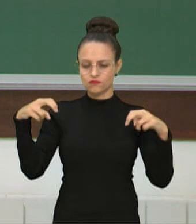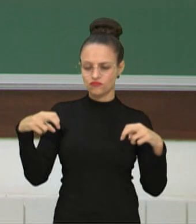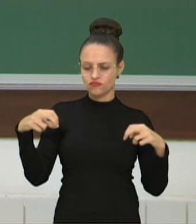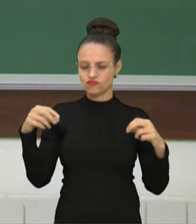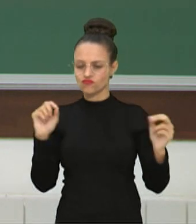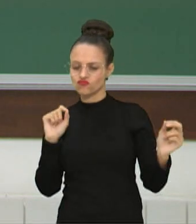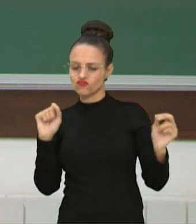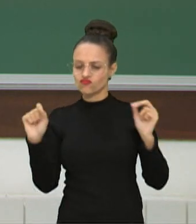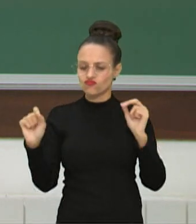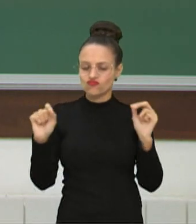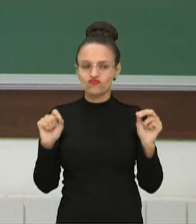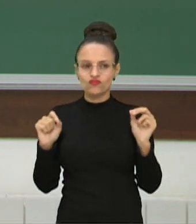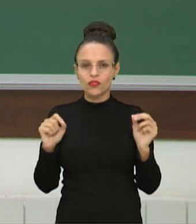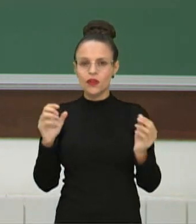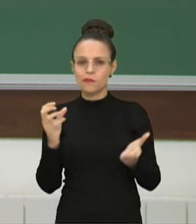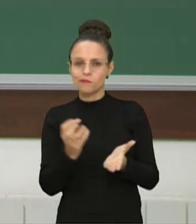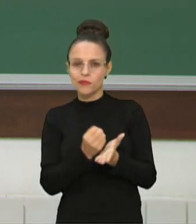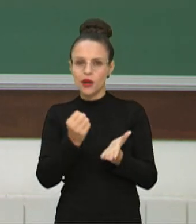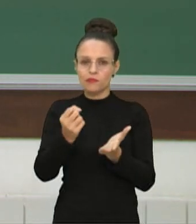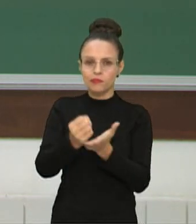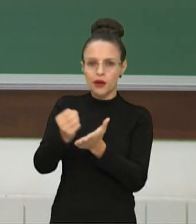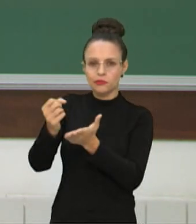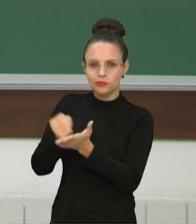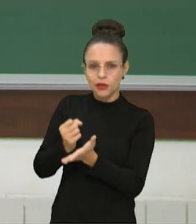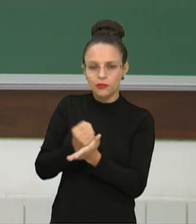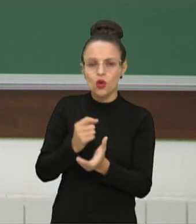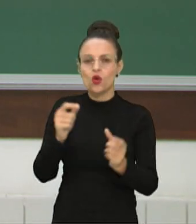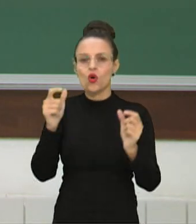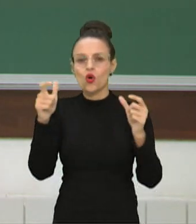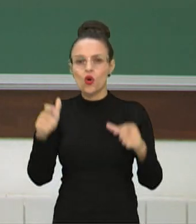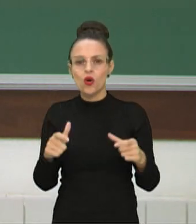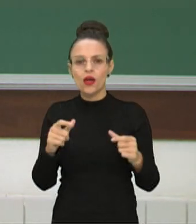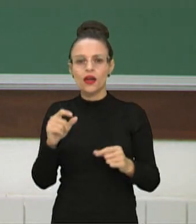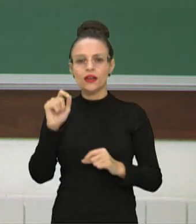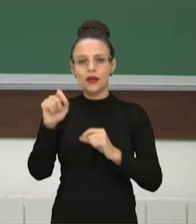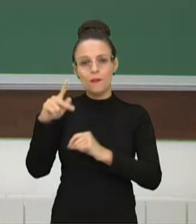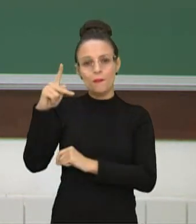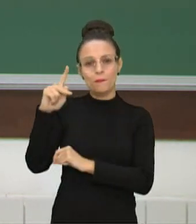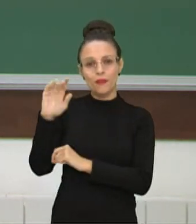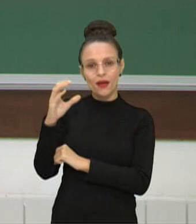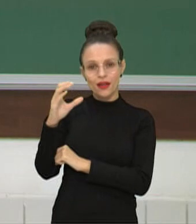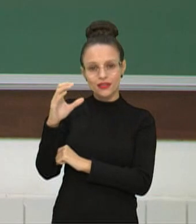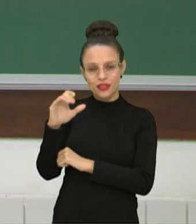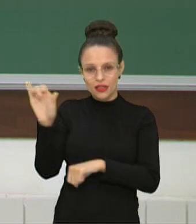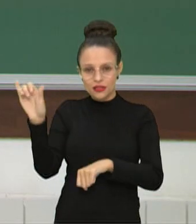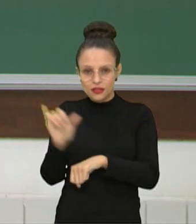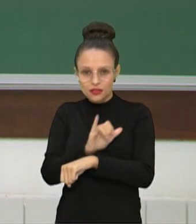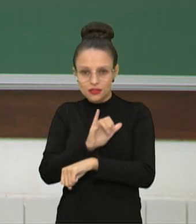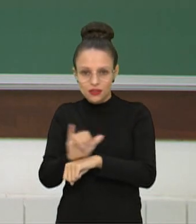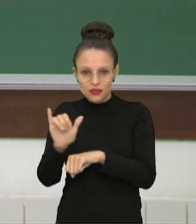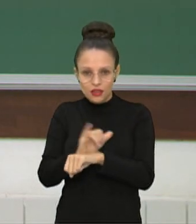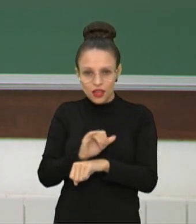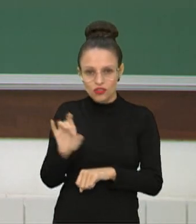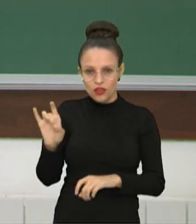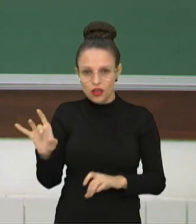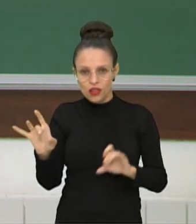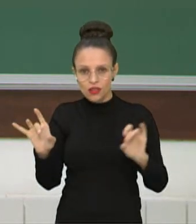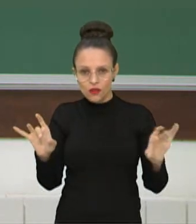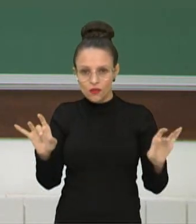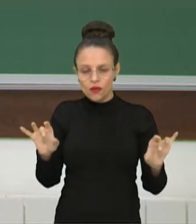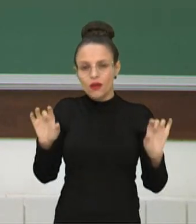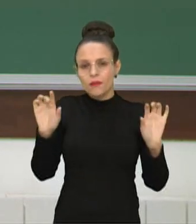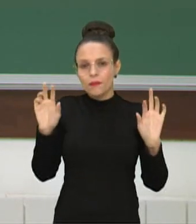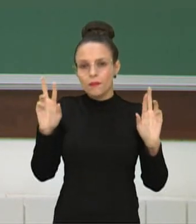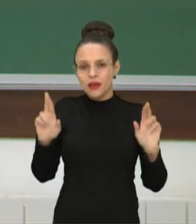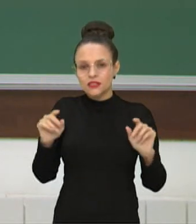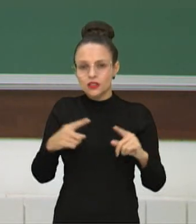que eles vão conquistar, entre aspas, onde está a peça estratégica de cada um, como se fosse o jogo